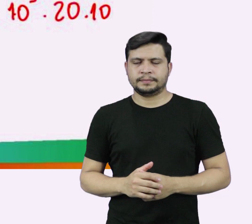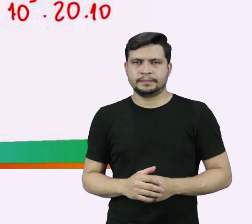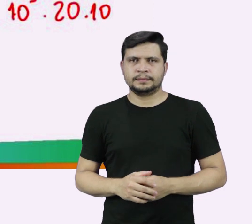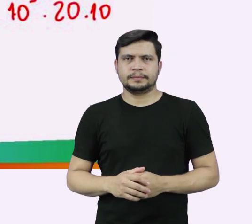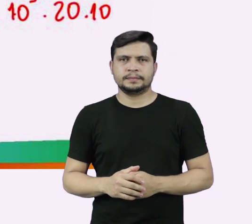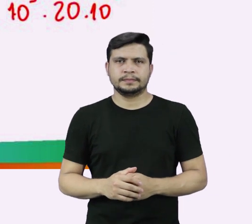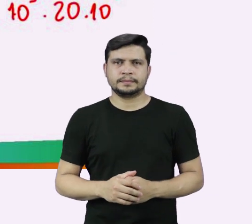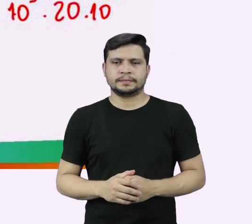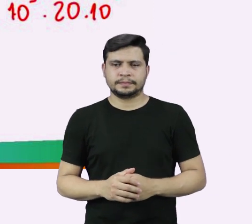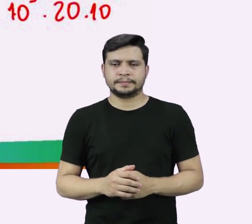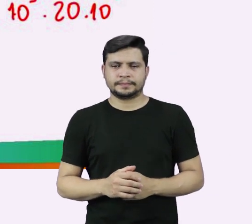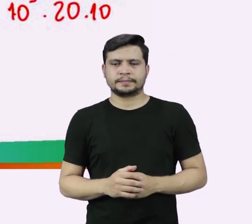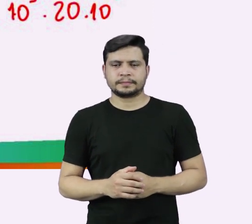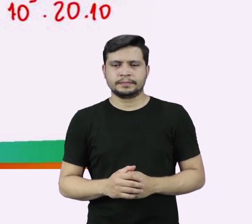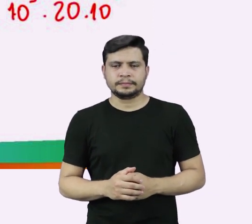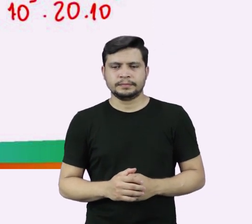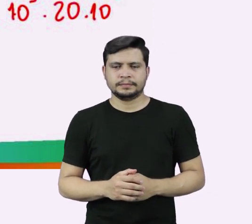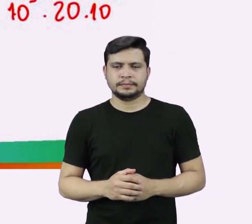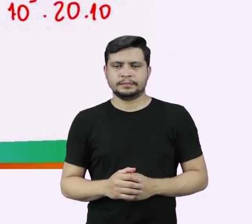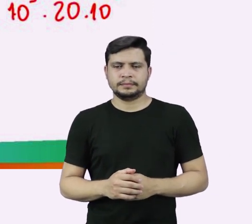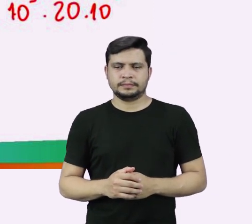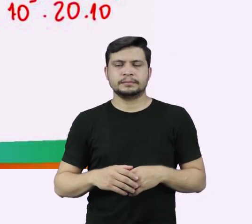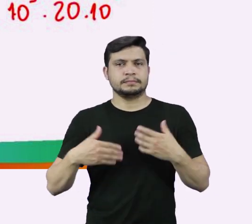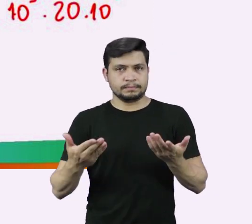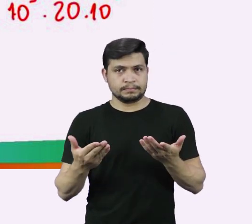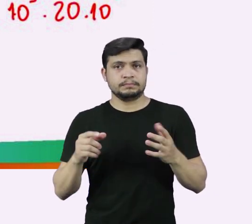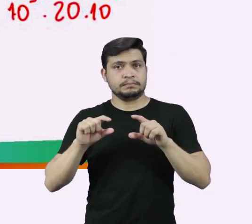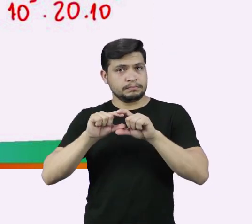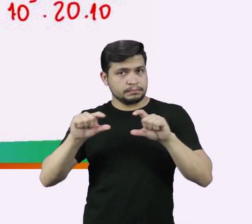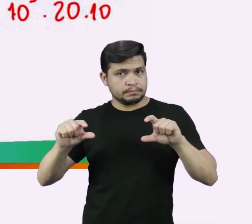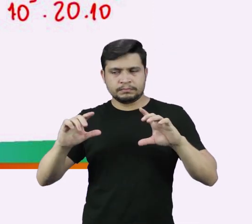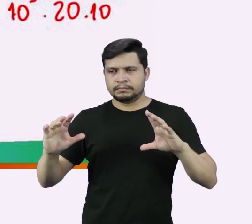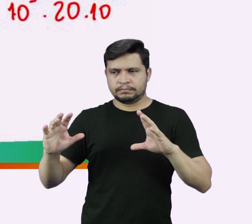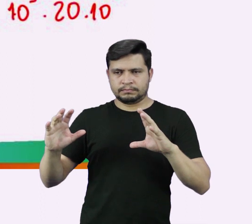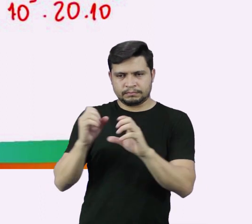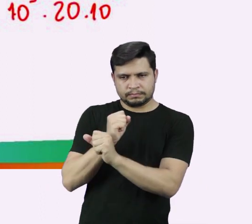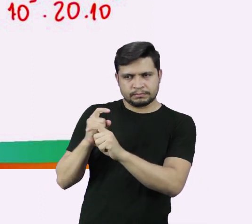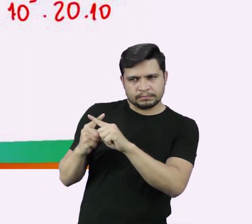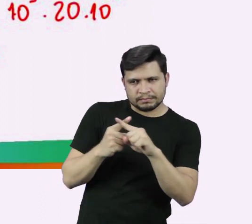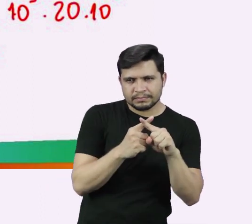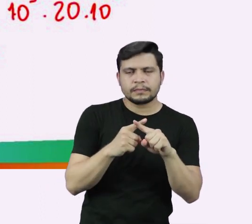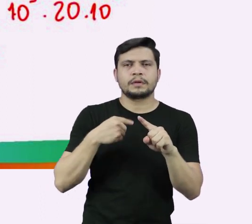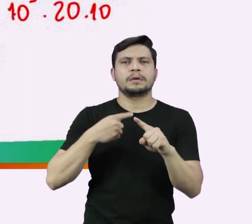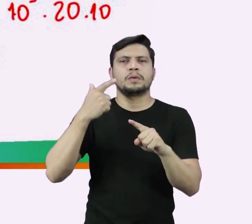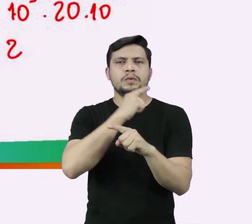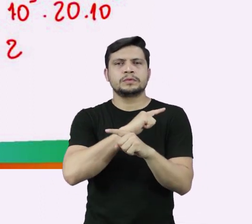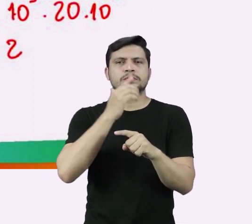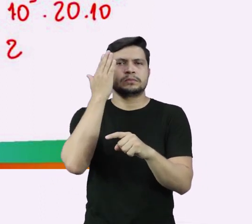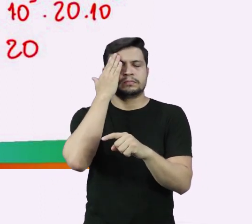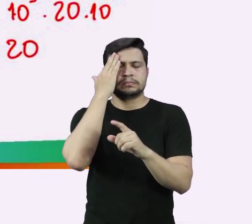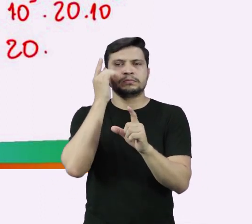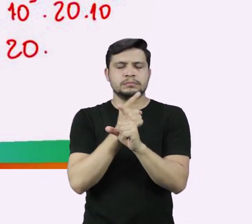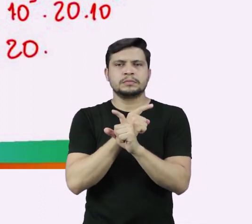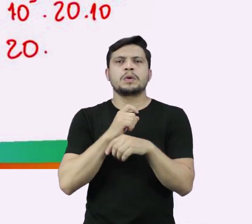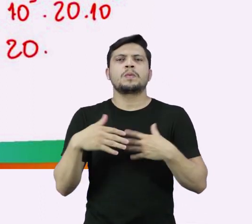menos 3. E aí, no caso, eu consigo encontrar a tensão associada. Aqui, no caso, nós repetimos o 20,